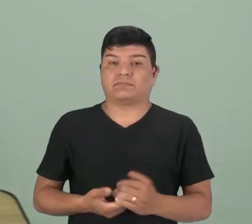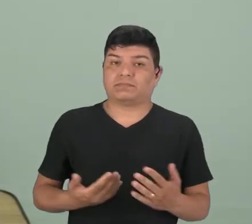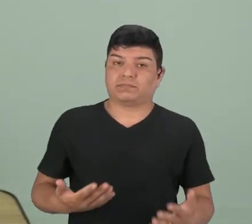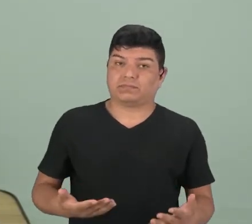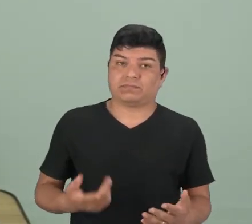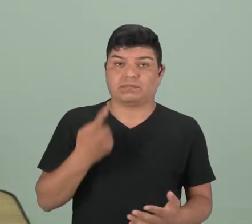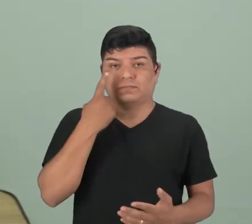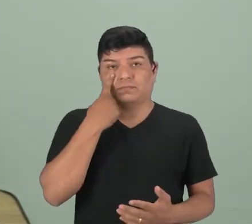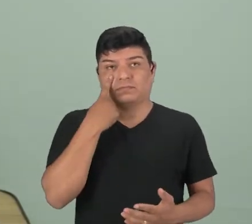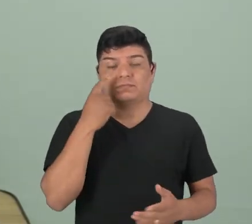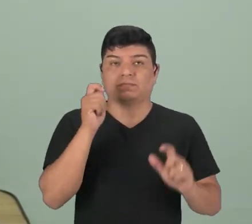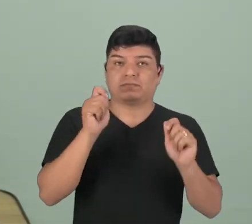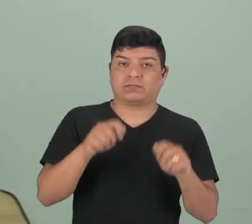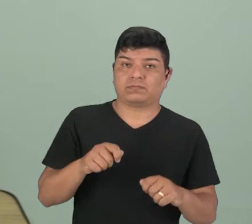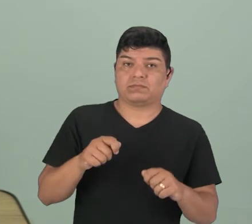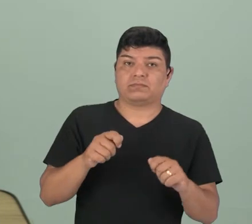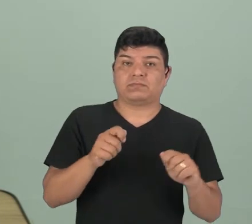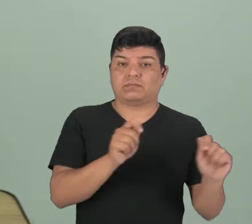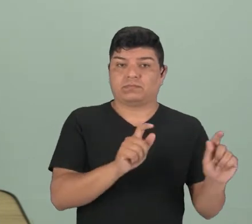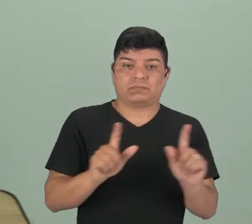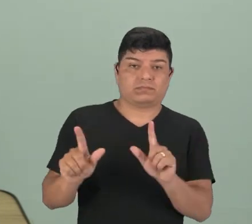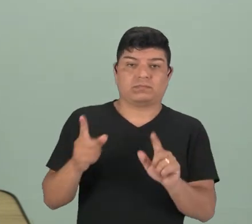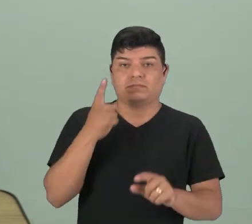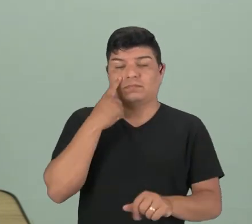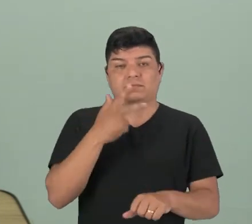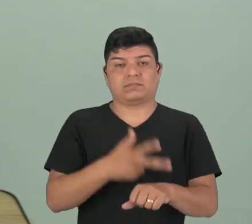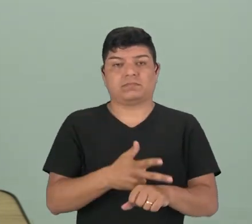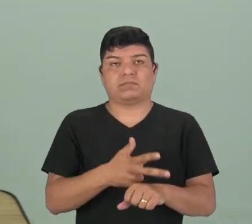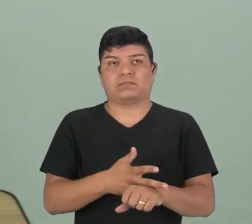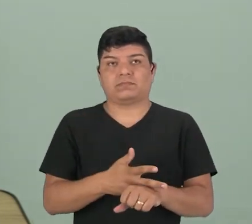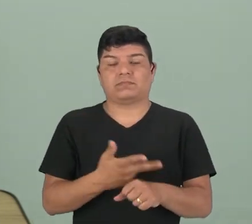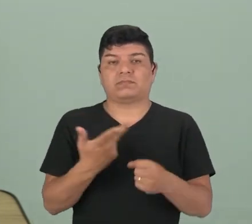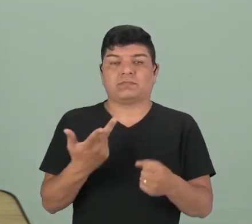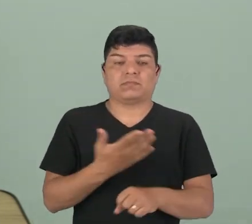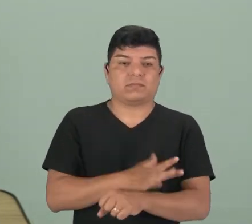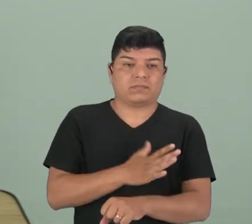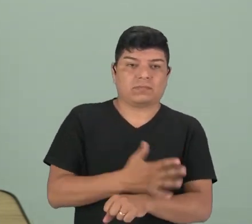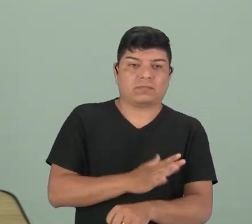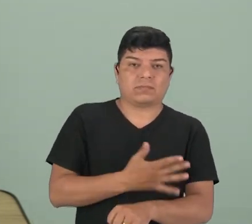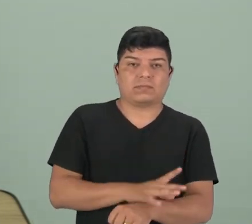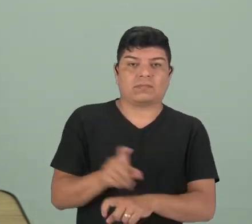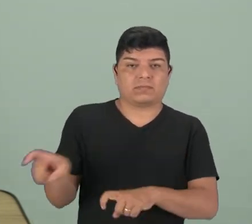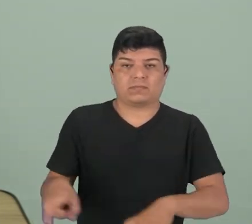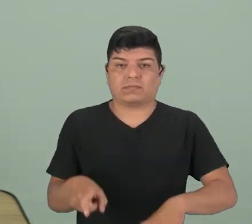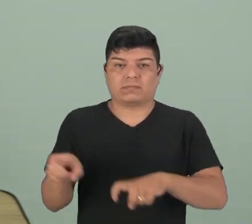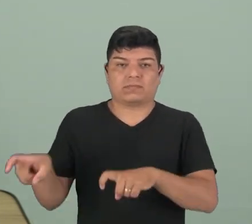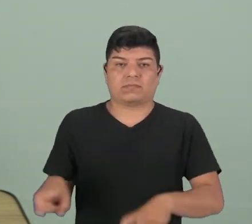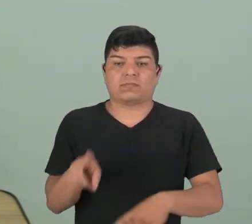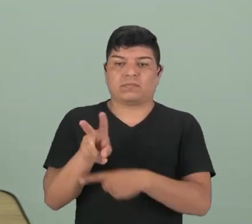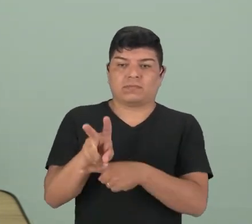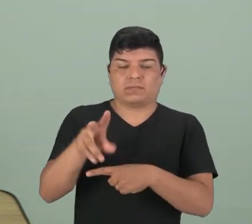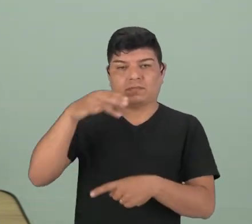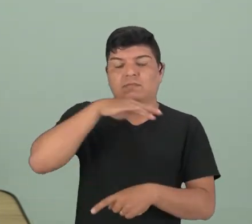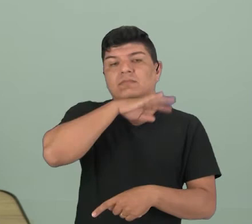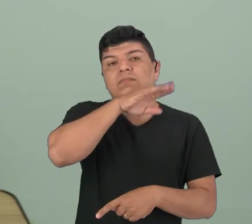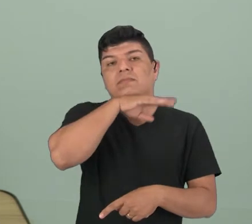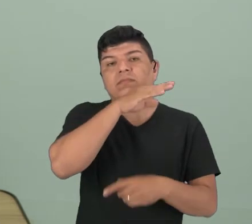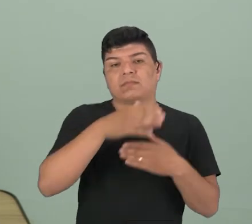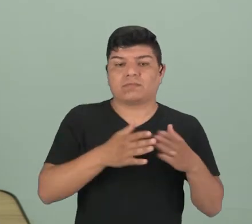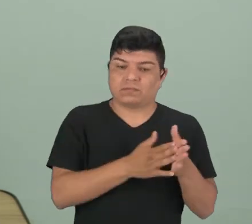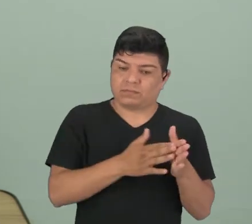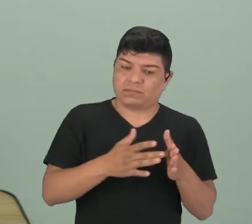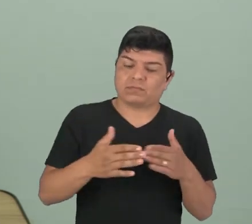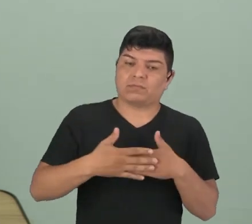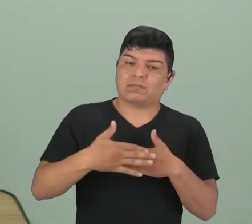Então, como vocês puderam acompanhar aí no vídeo, nós falamos um pouco da prática da agricultura e a criação de animais deu início